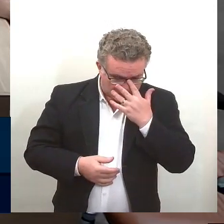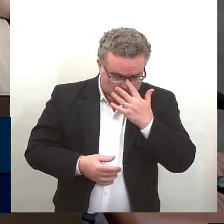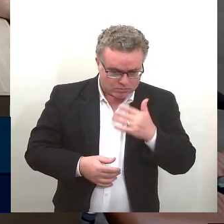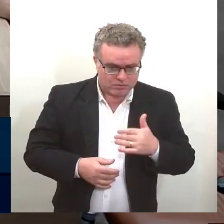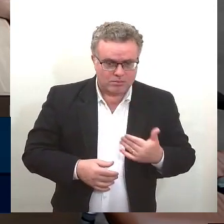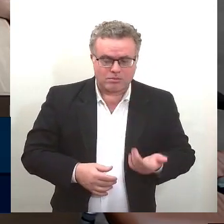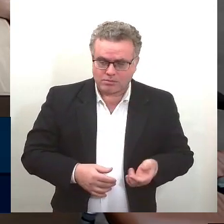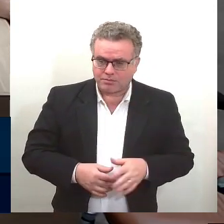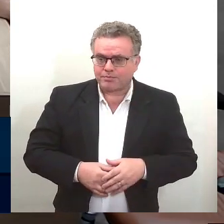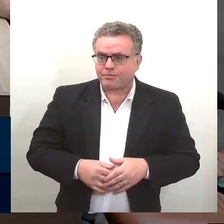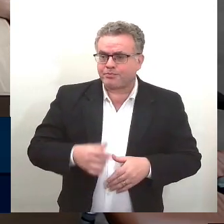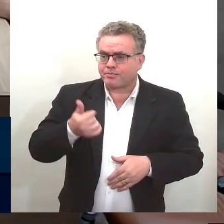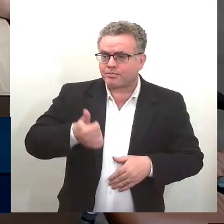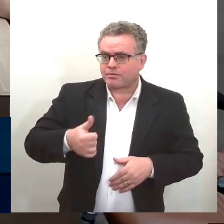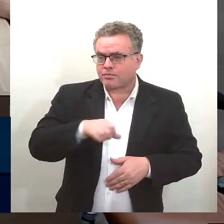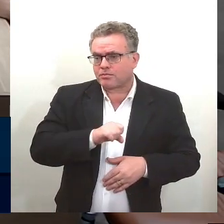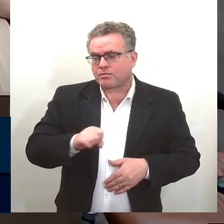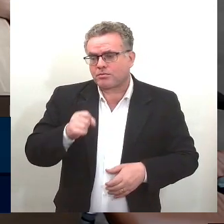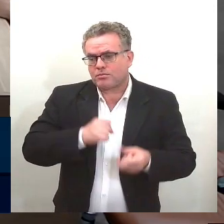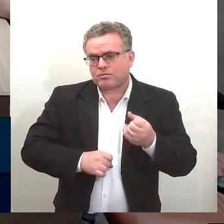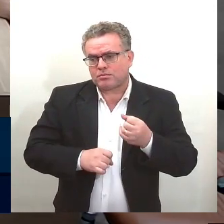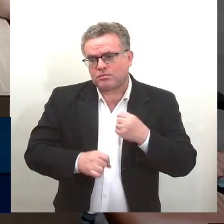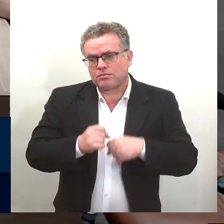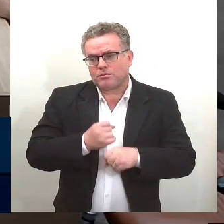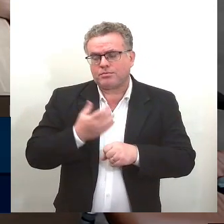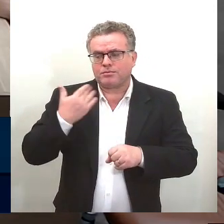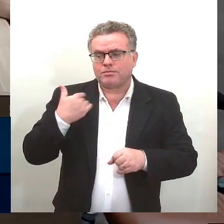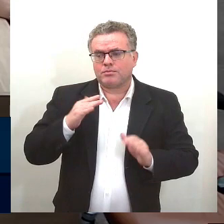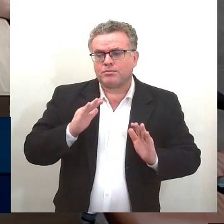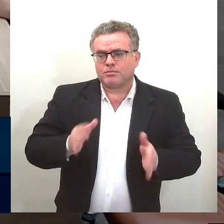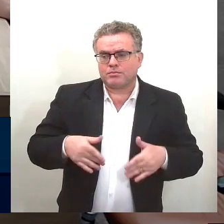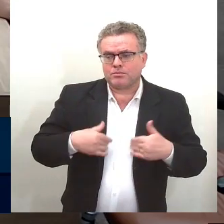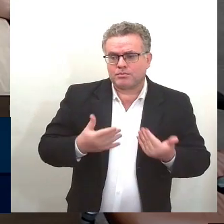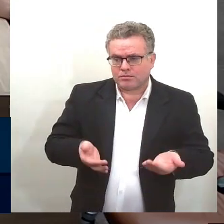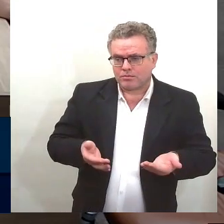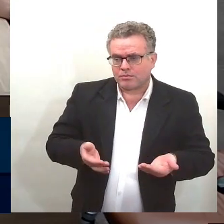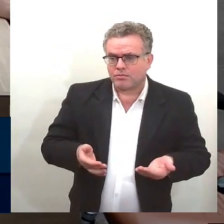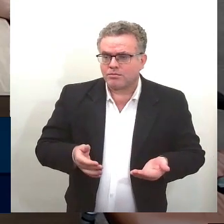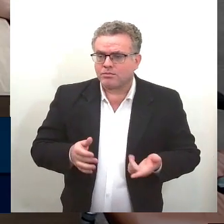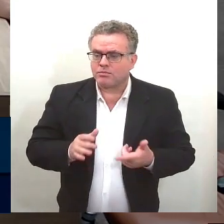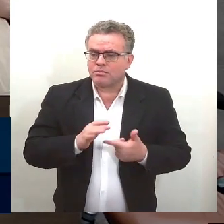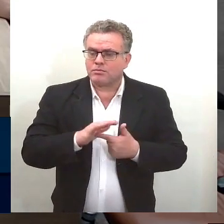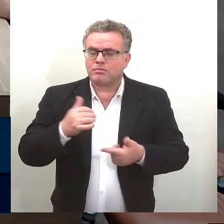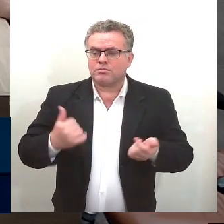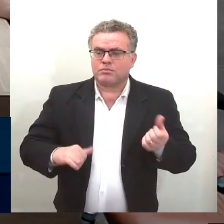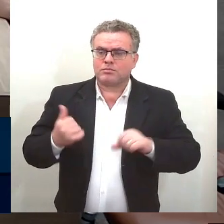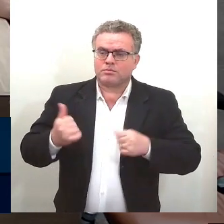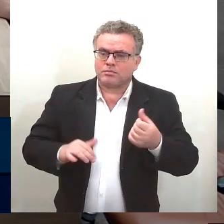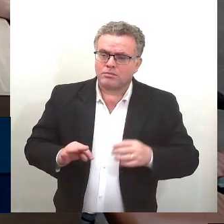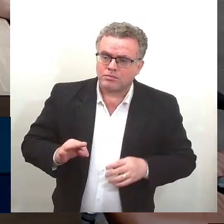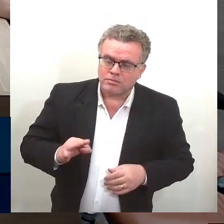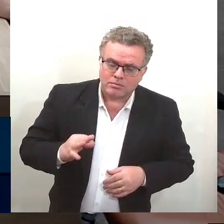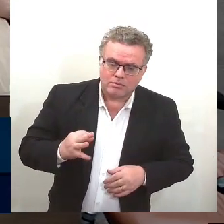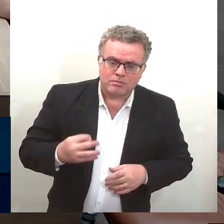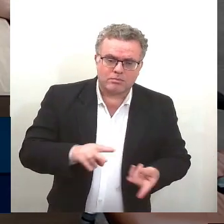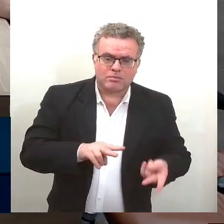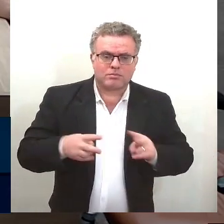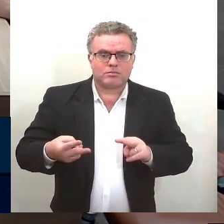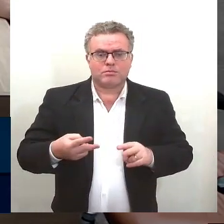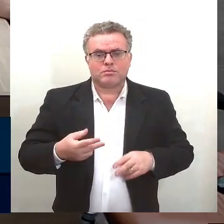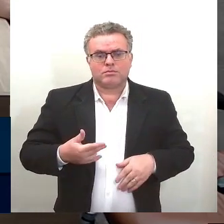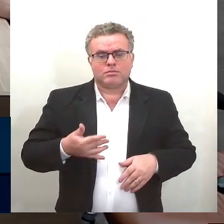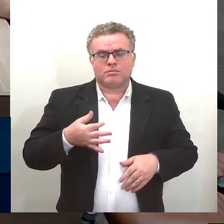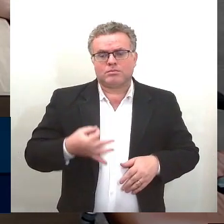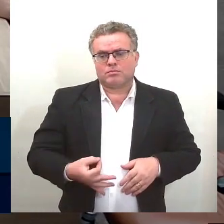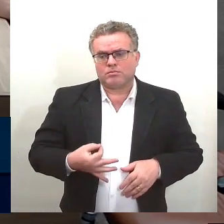gente teve uma boa uma avaliação das transferências correntes, basicamente FPE. No segundo semestre tivemos